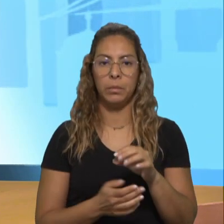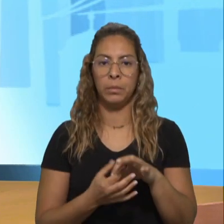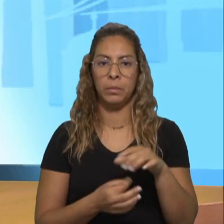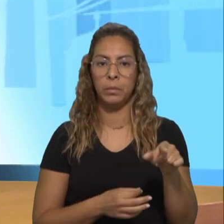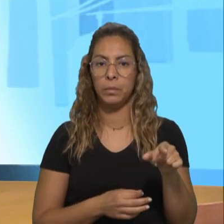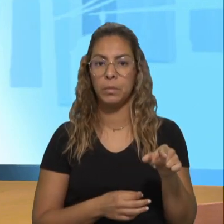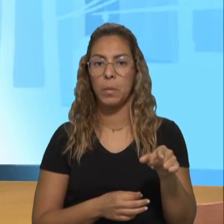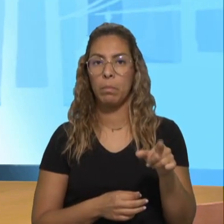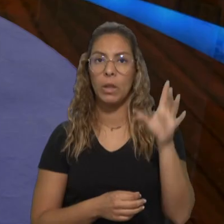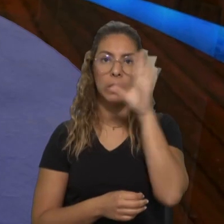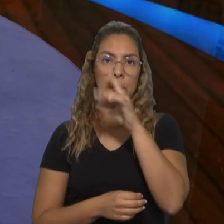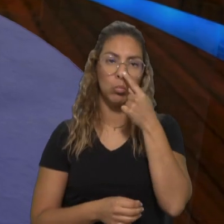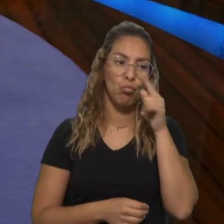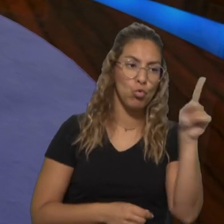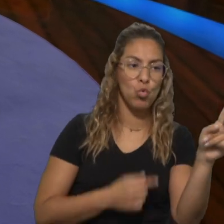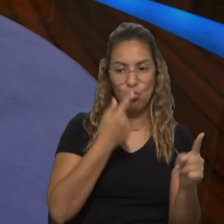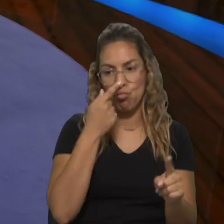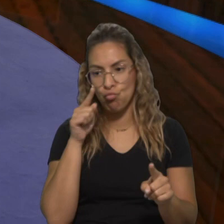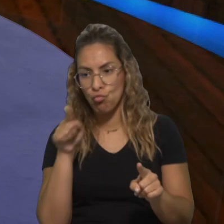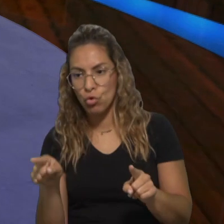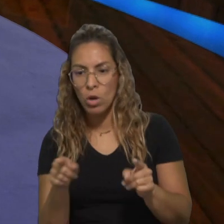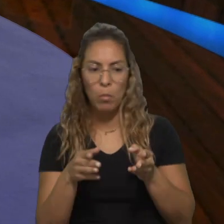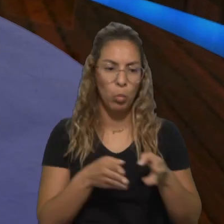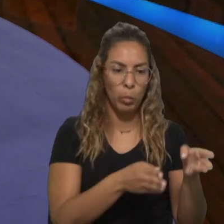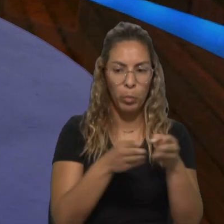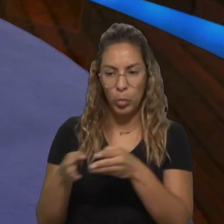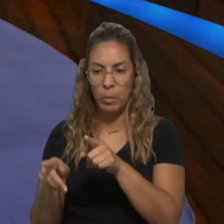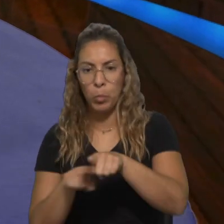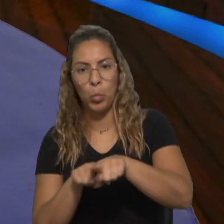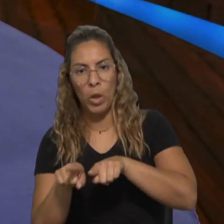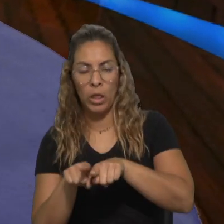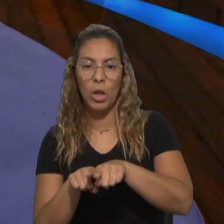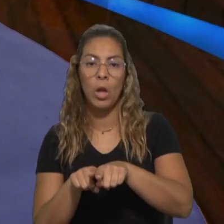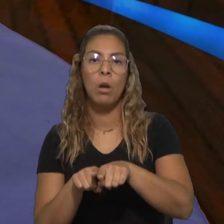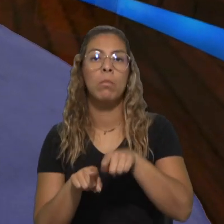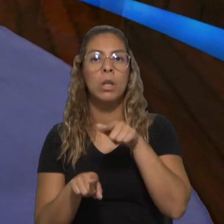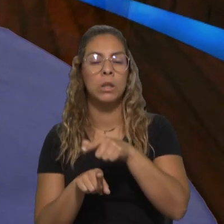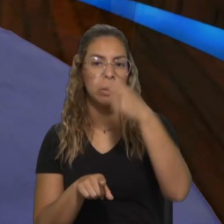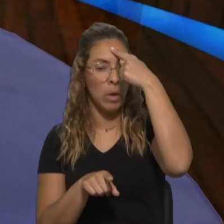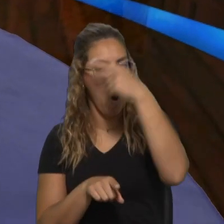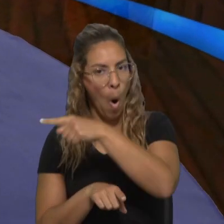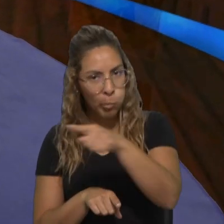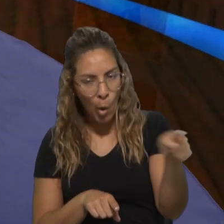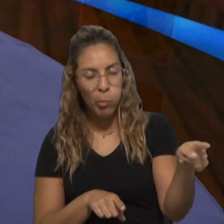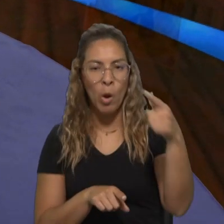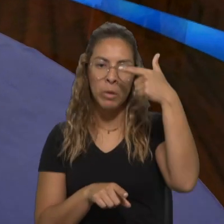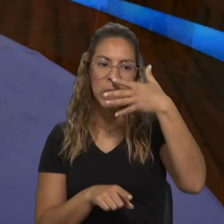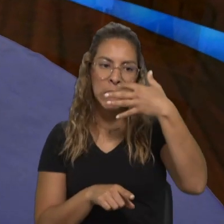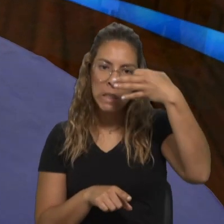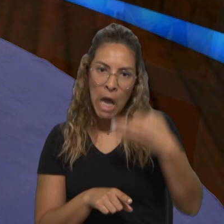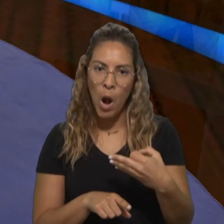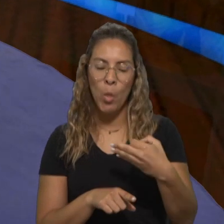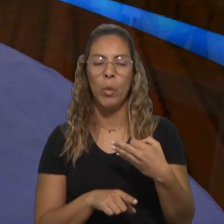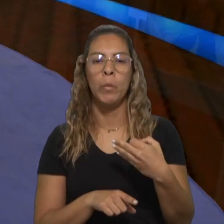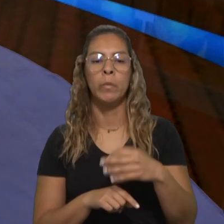orientarem por algum lado político mais específico, então que o façam com consciência, mas essencialmente